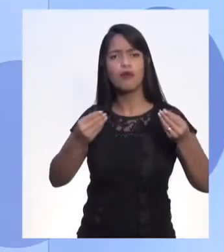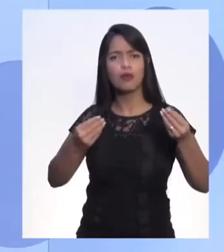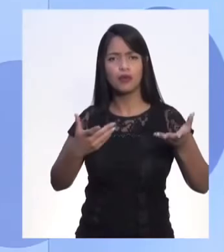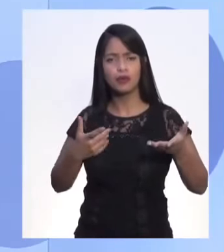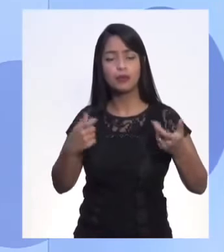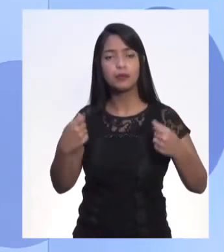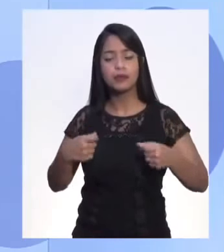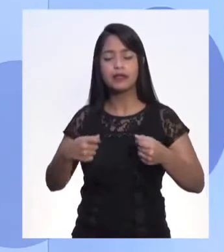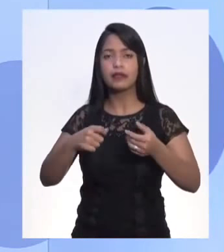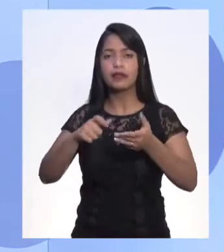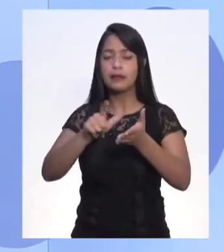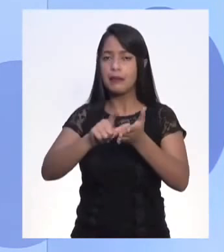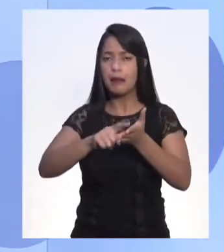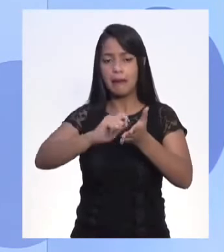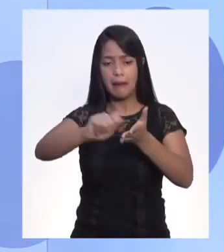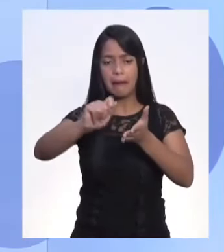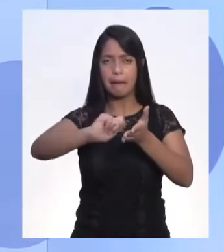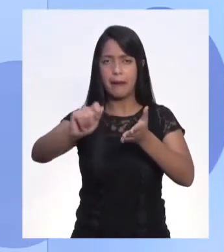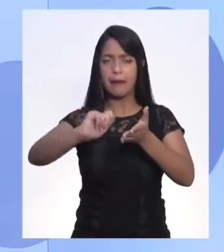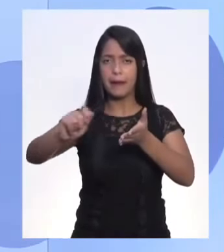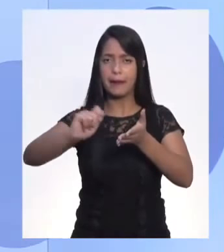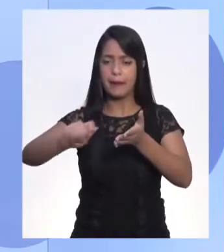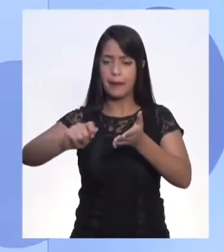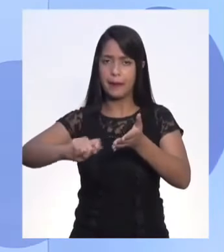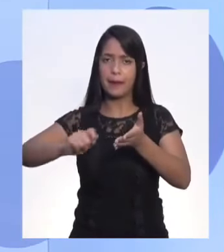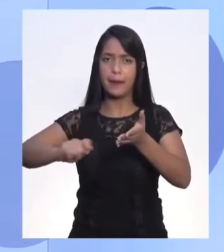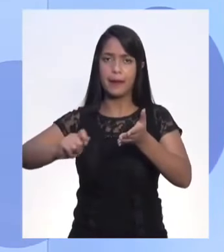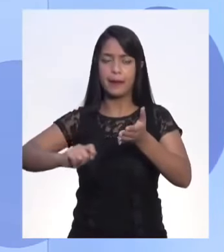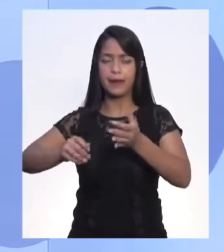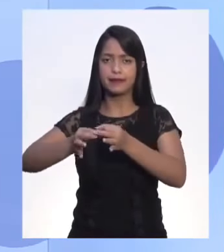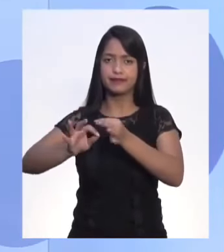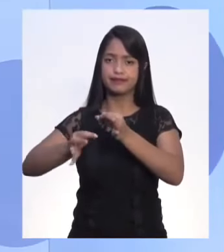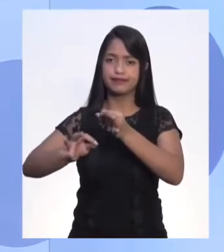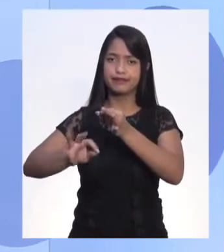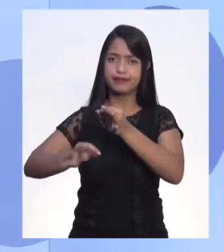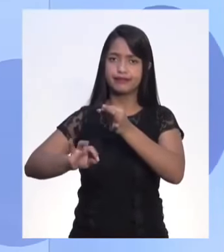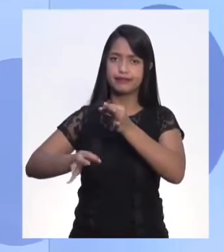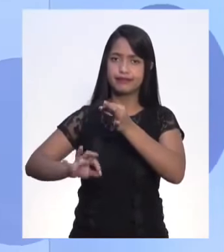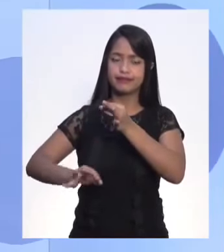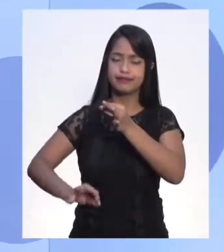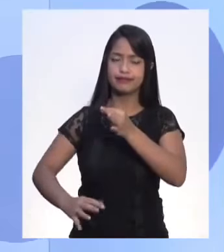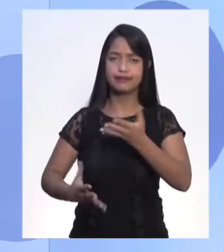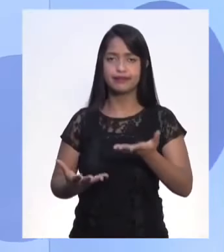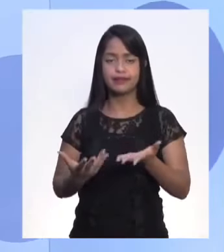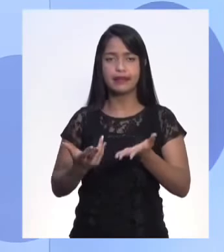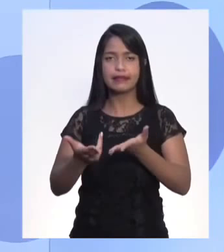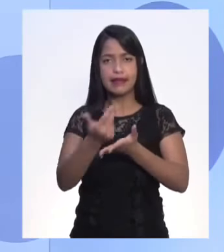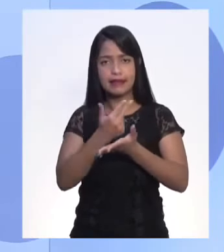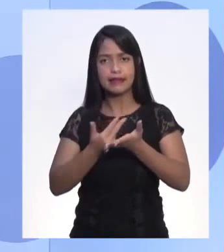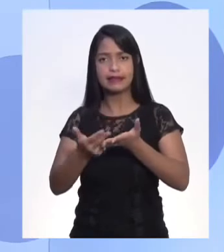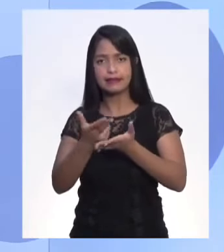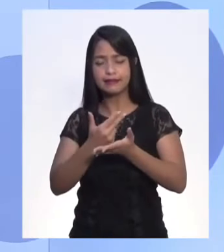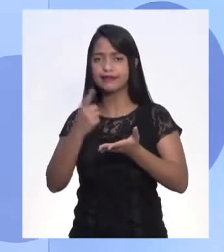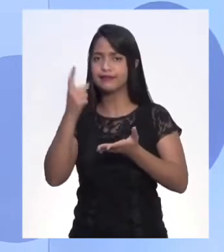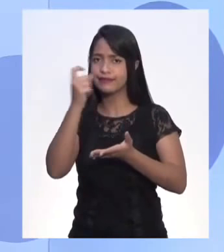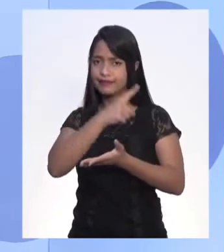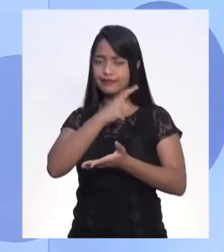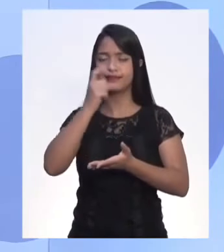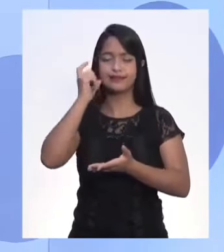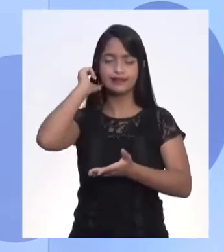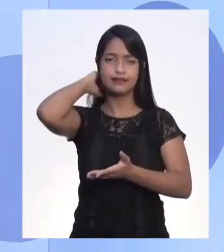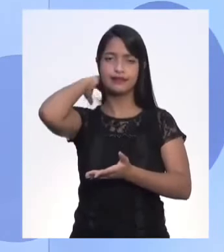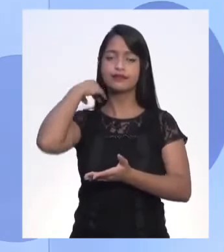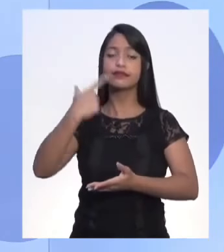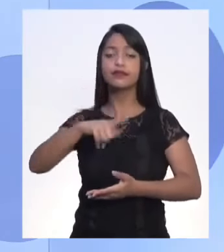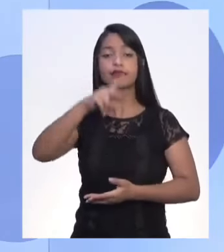folhas folhas e folhas lá não folhas né mas de forma de você poder escrever esses valores lembrando